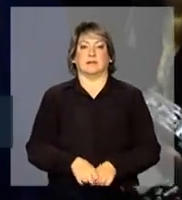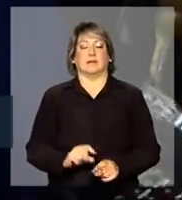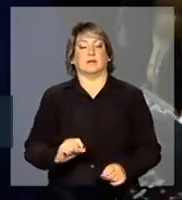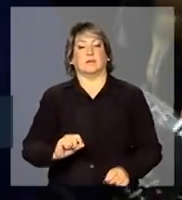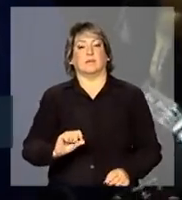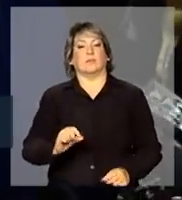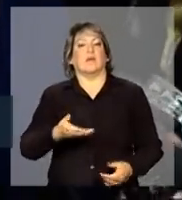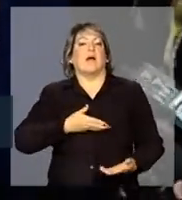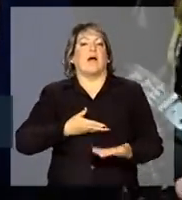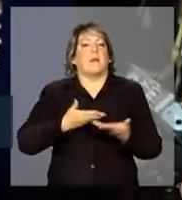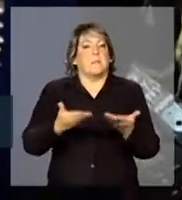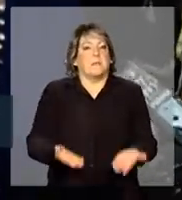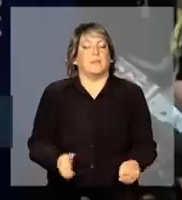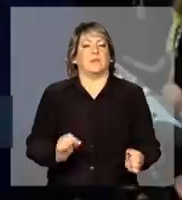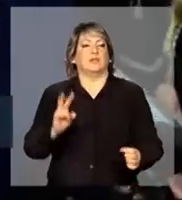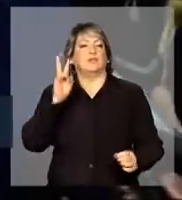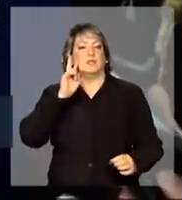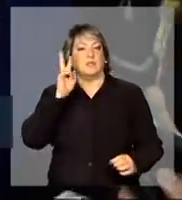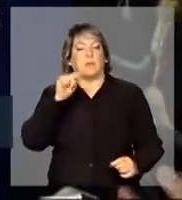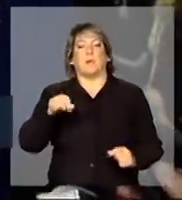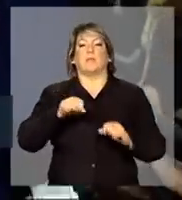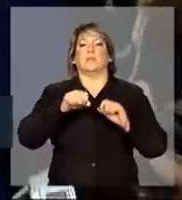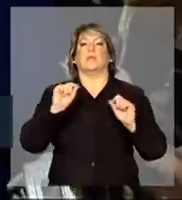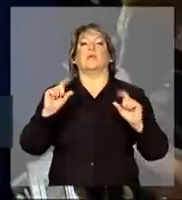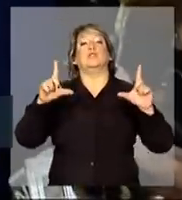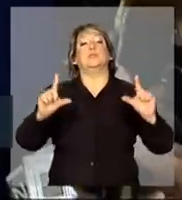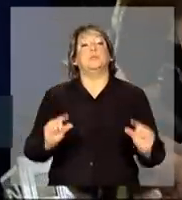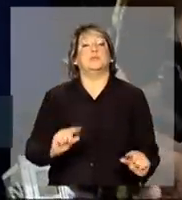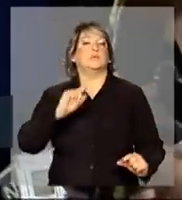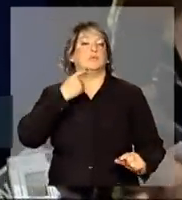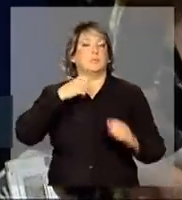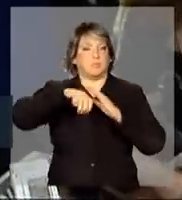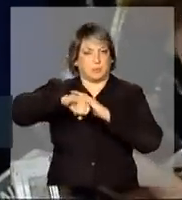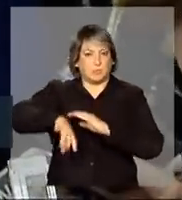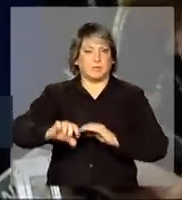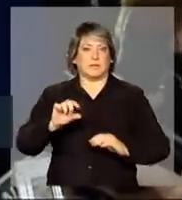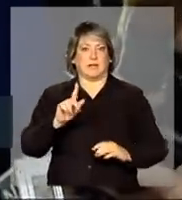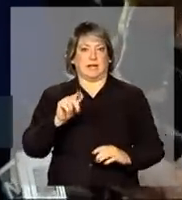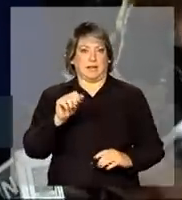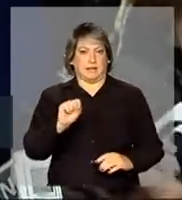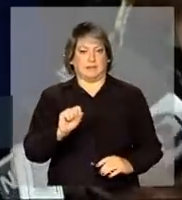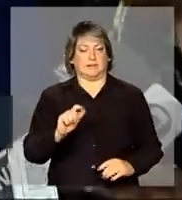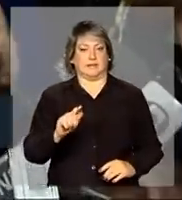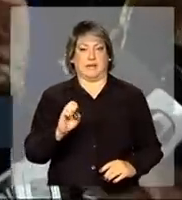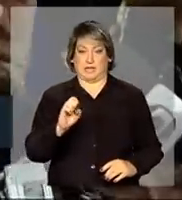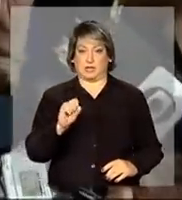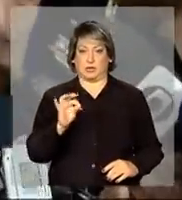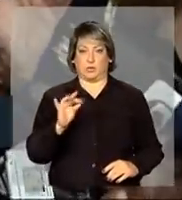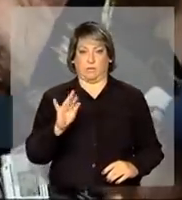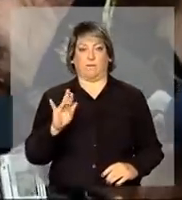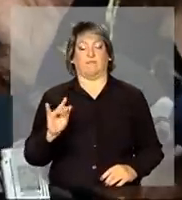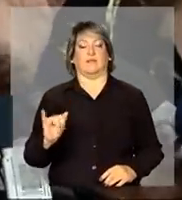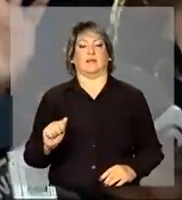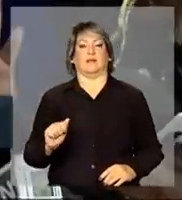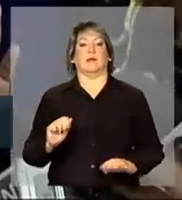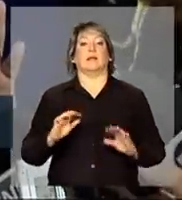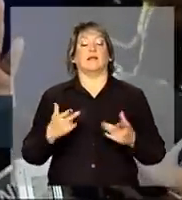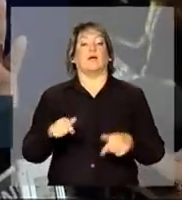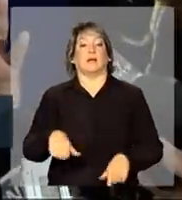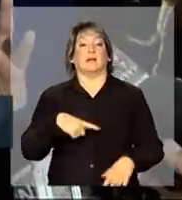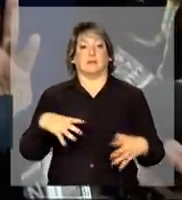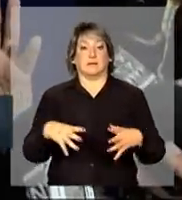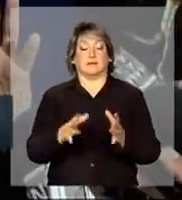amigável do ponto de vista da emissão; e terceiro, da economia. Ele não, a formação do etanol